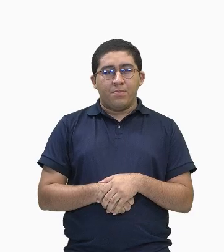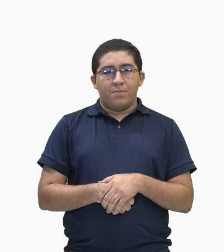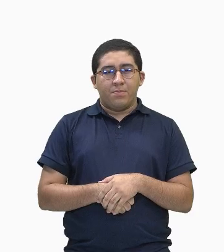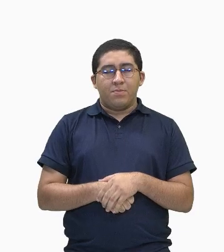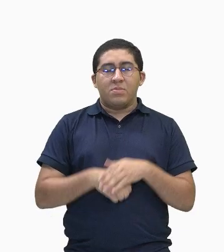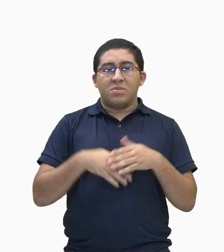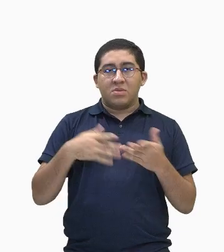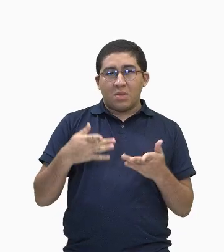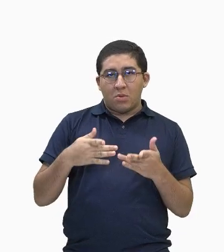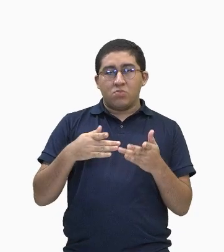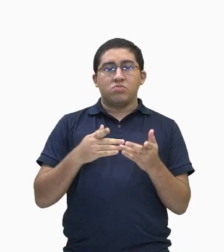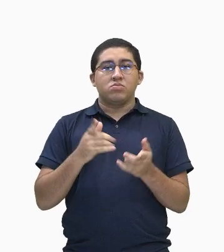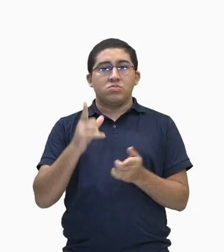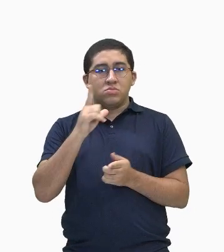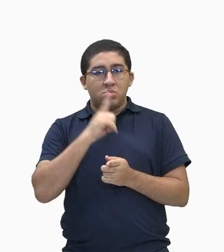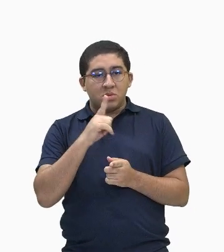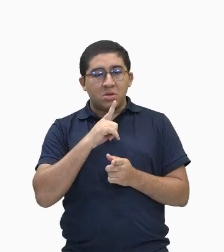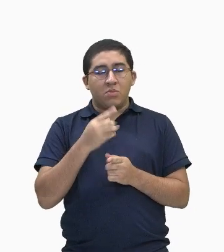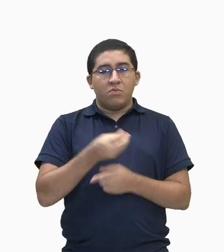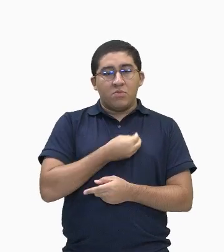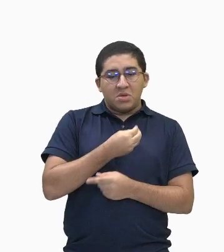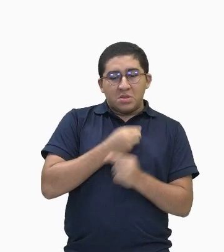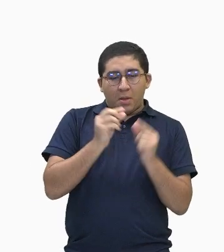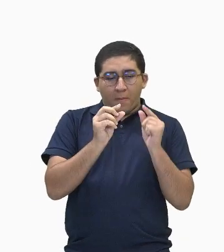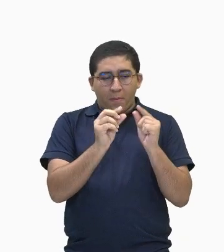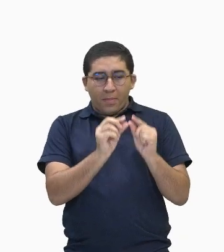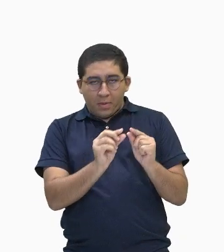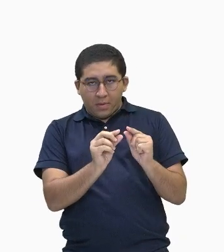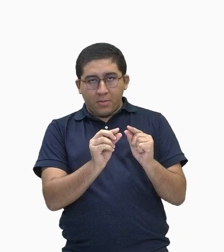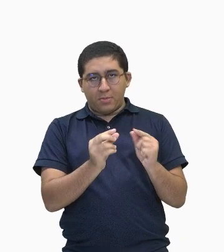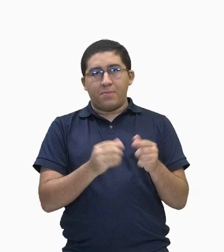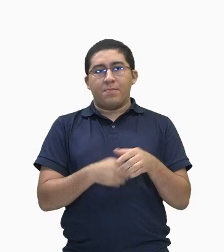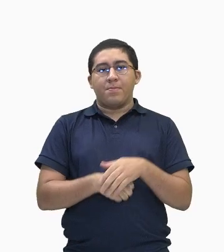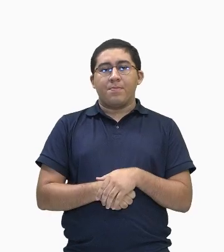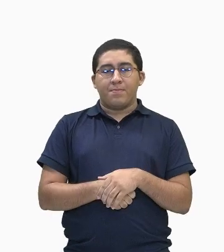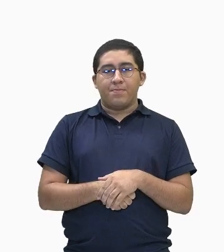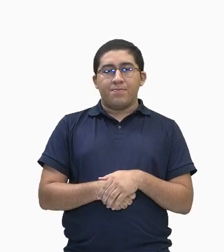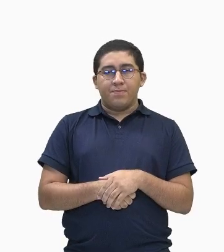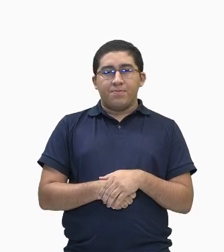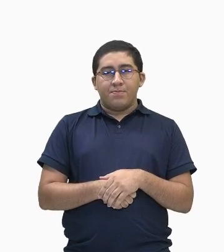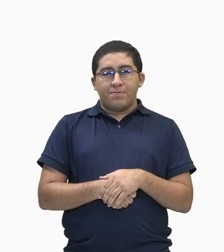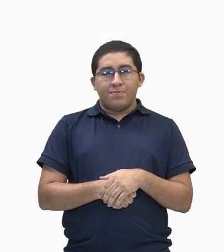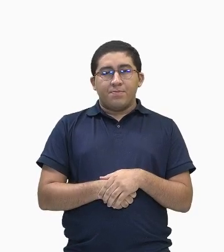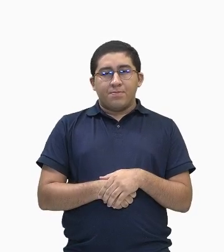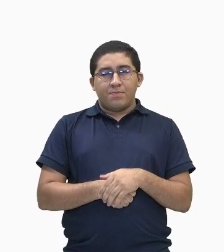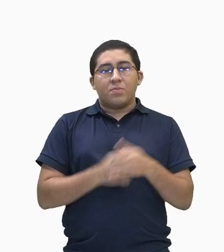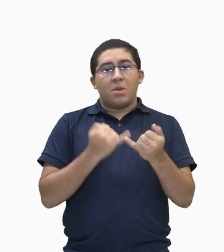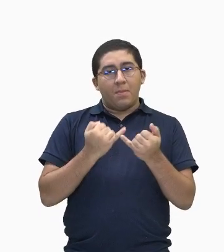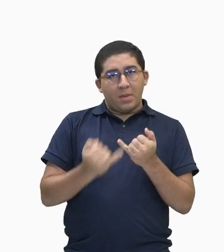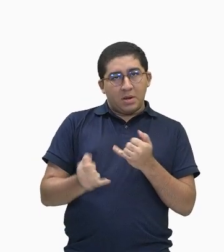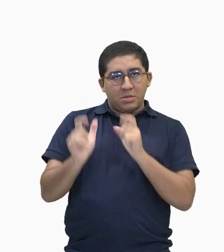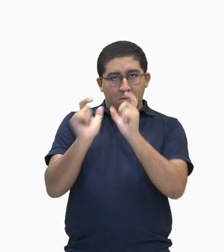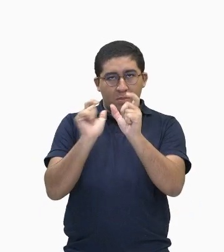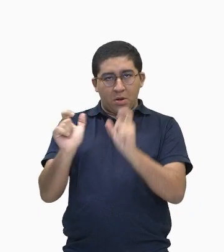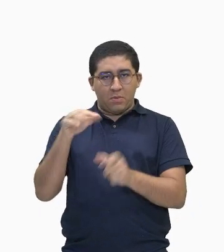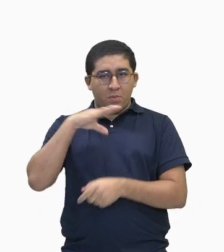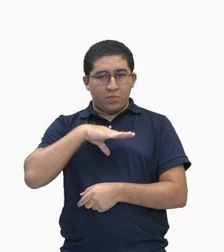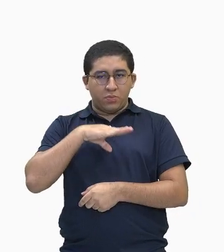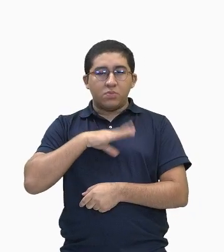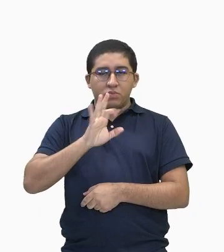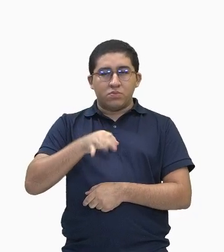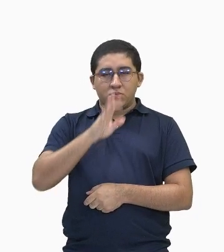criaturas microscópicas. Dá para entender que elas parecem muito ali com as palavras na língua